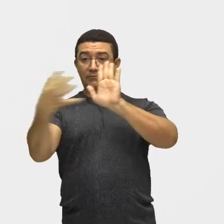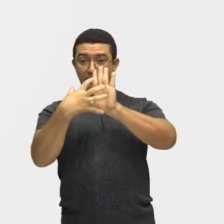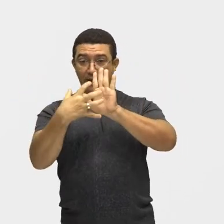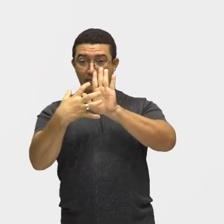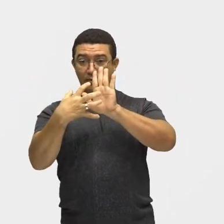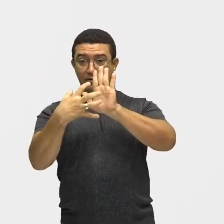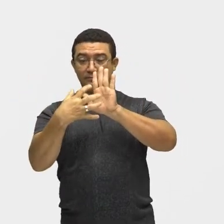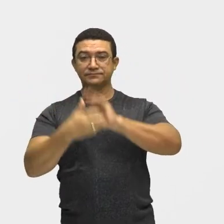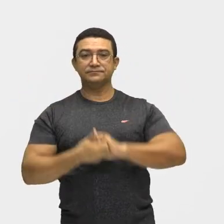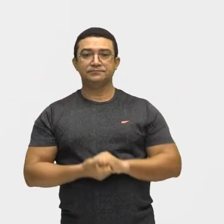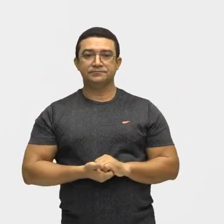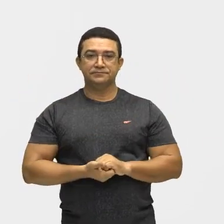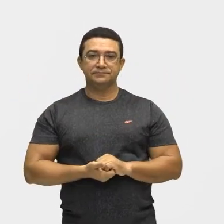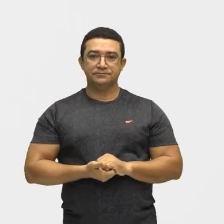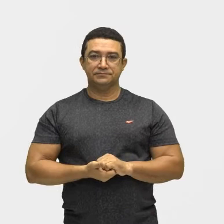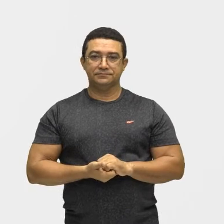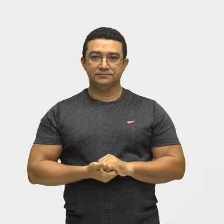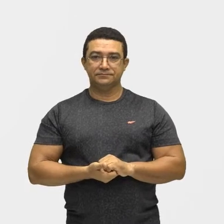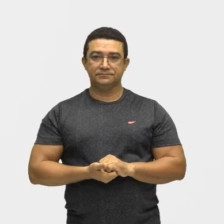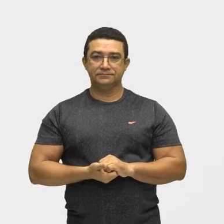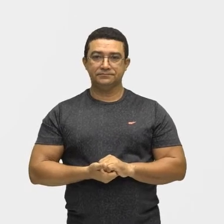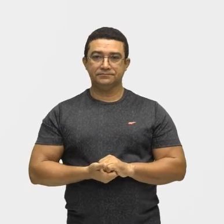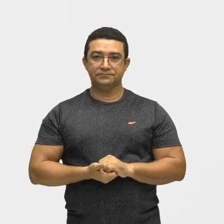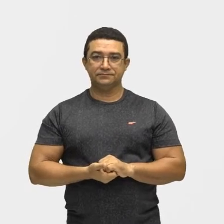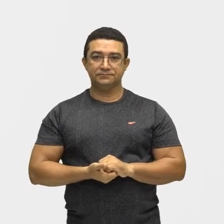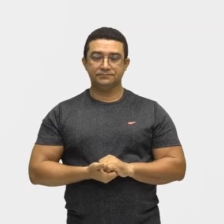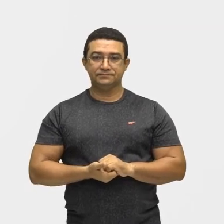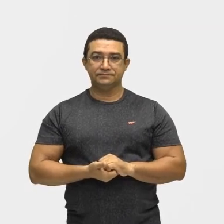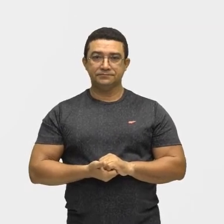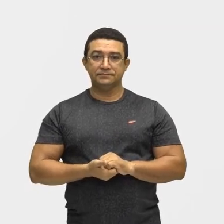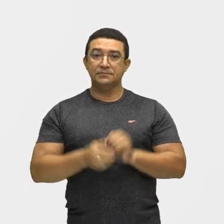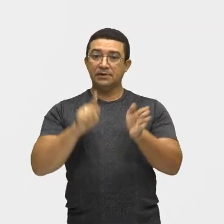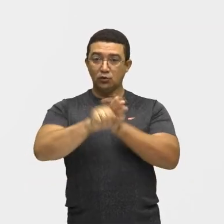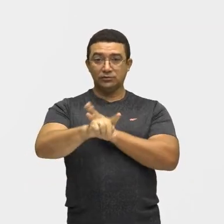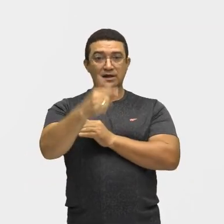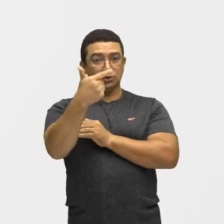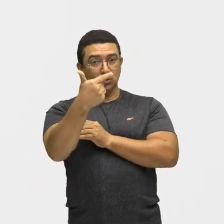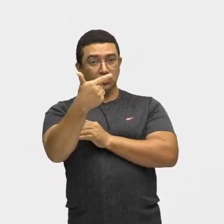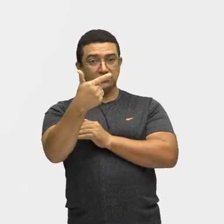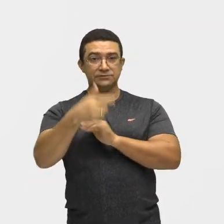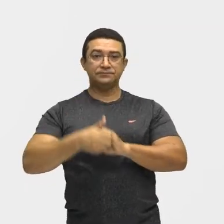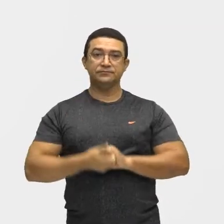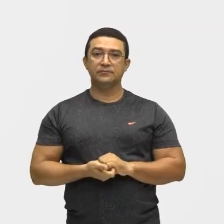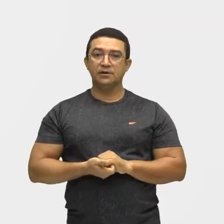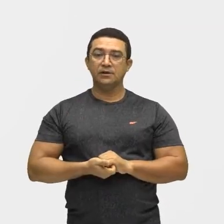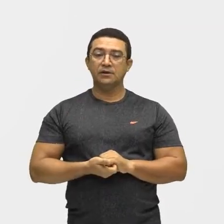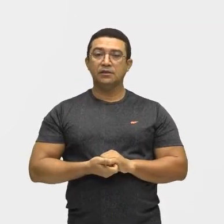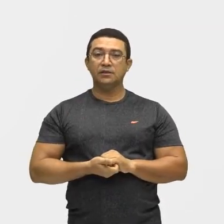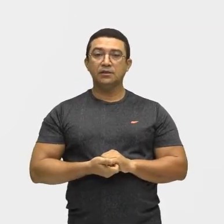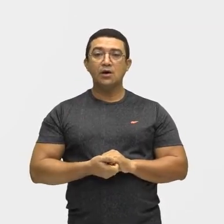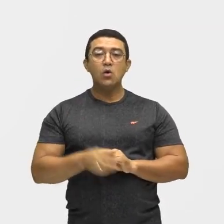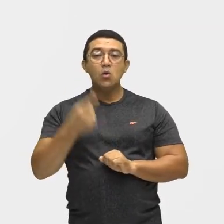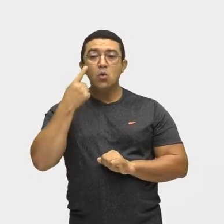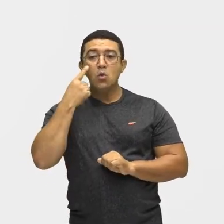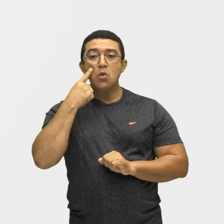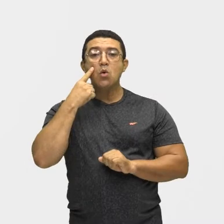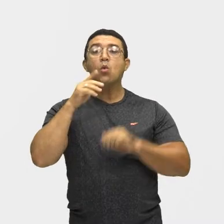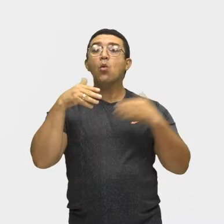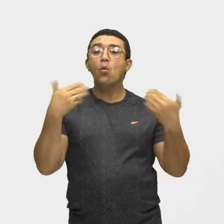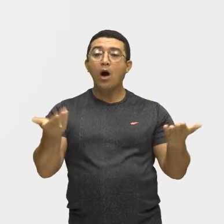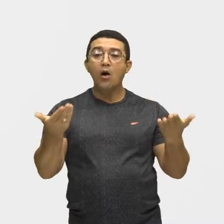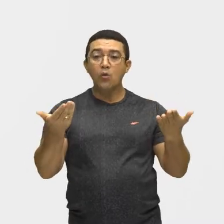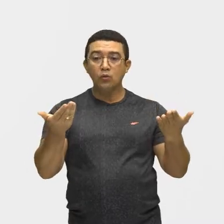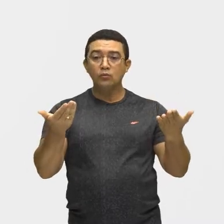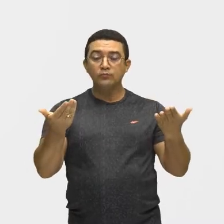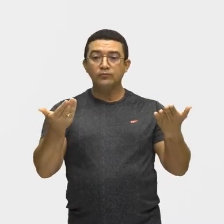há ou aquela em que há hipérbole. E na questão de número 2, identifique a figura de